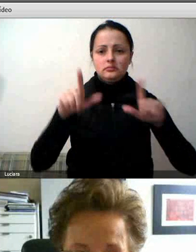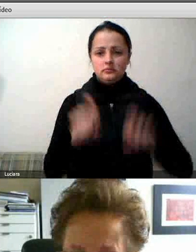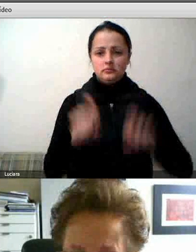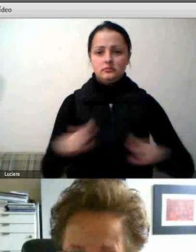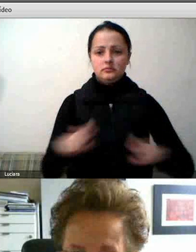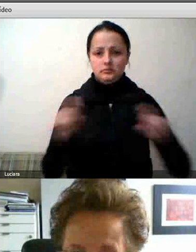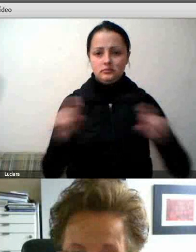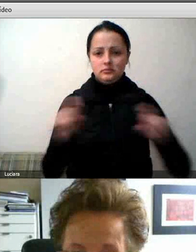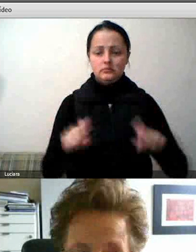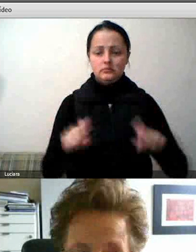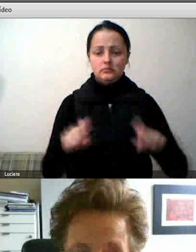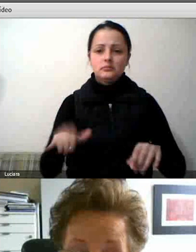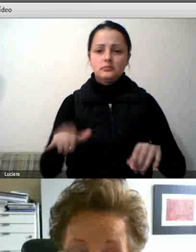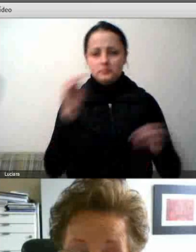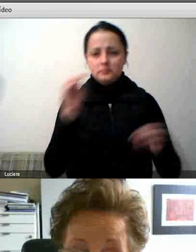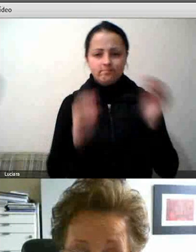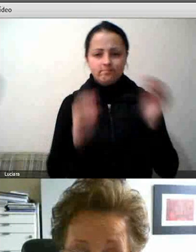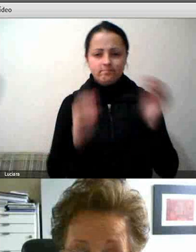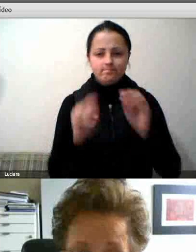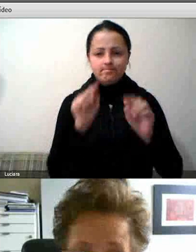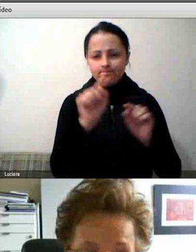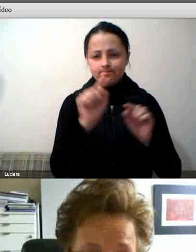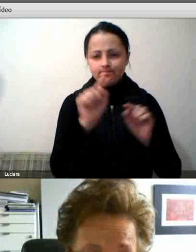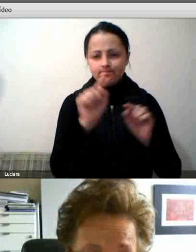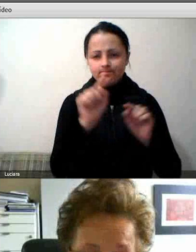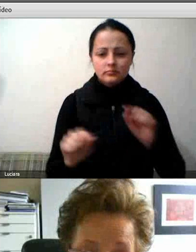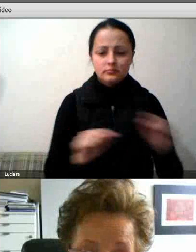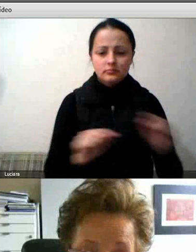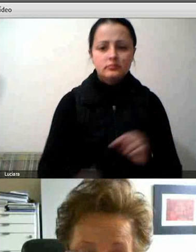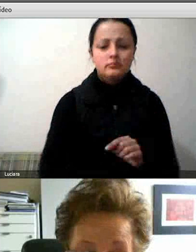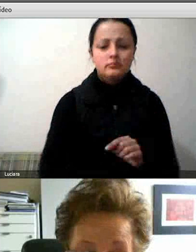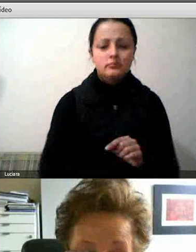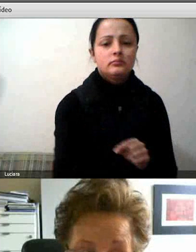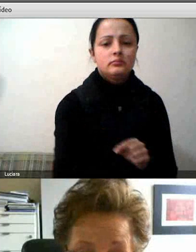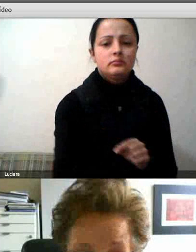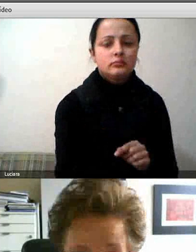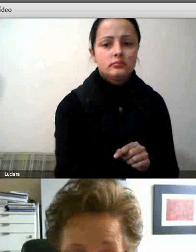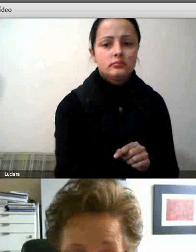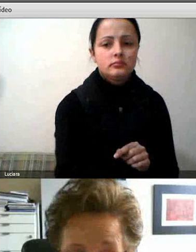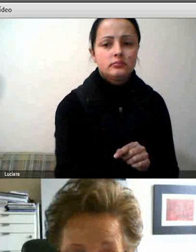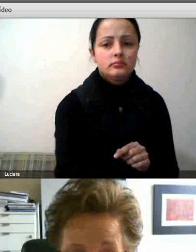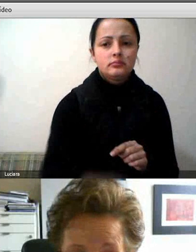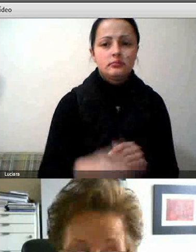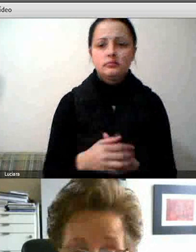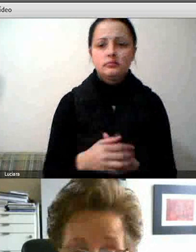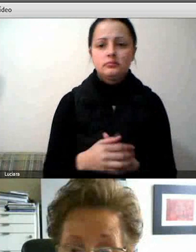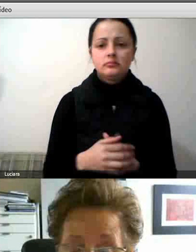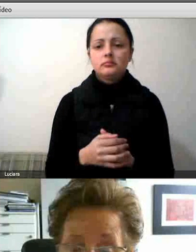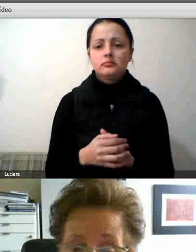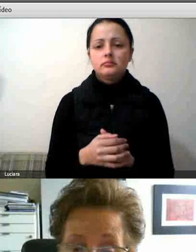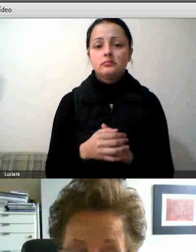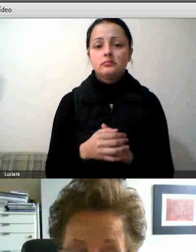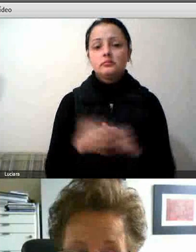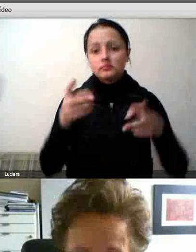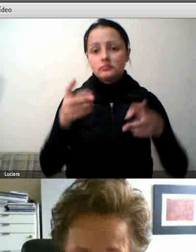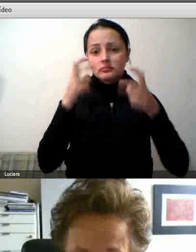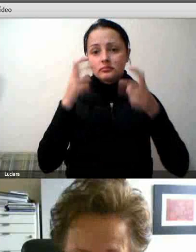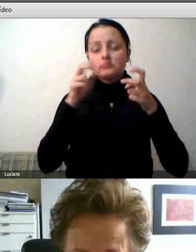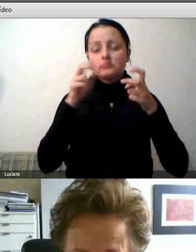simula um fenômeno, muitas vezes é todo o raciocínio e a informação do professor que coloca na tela